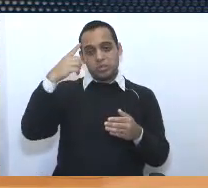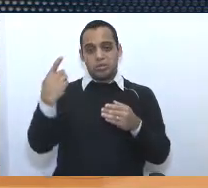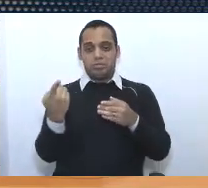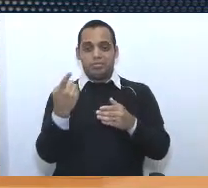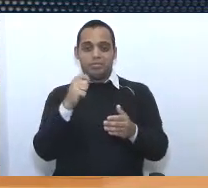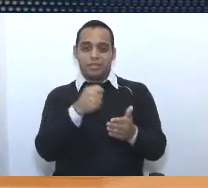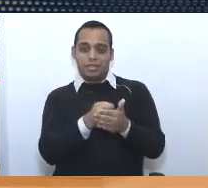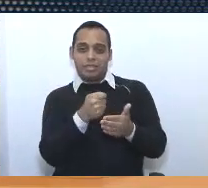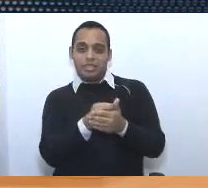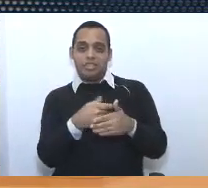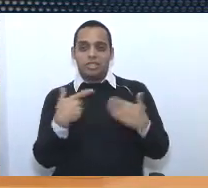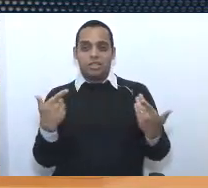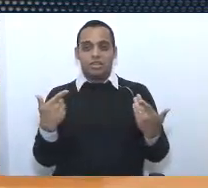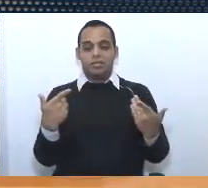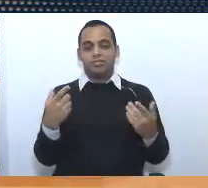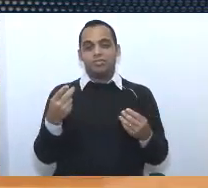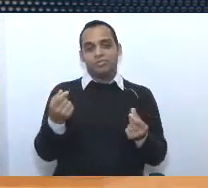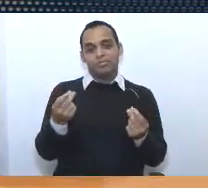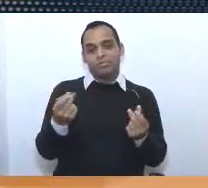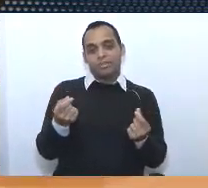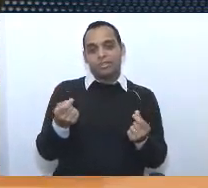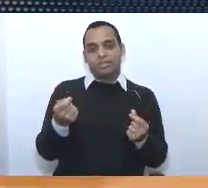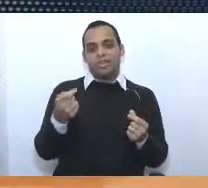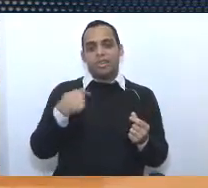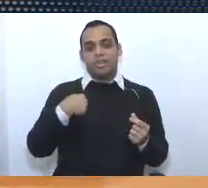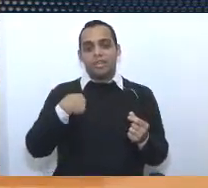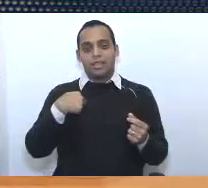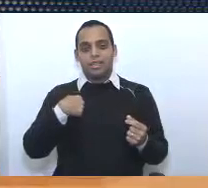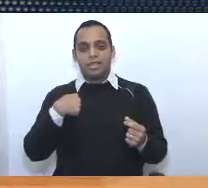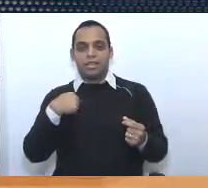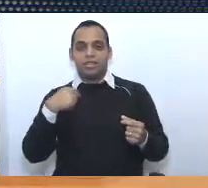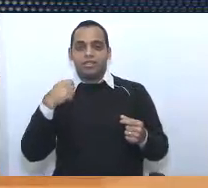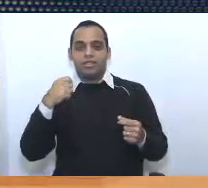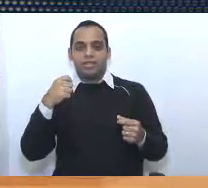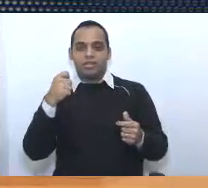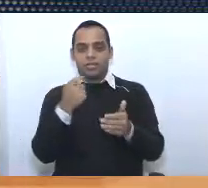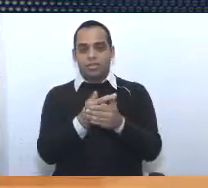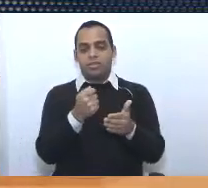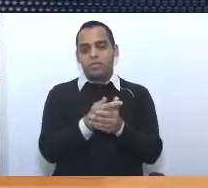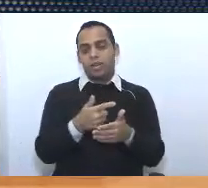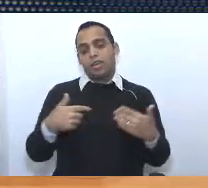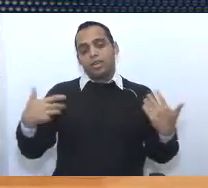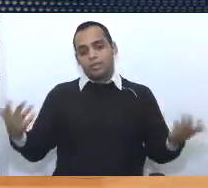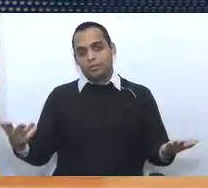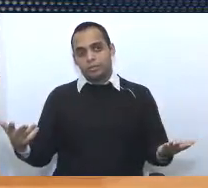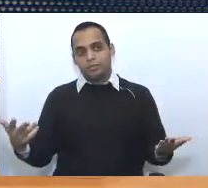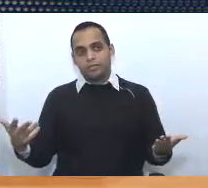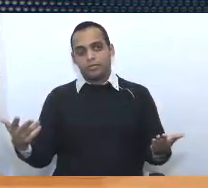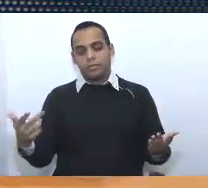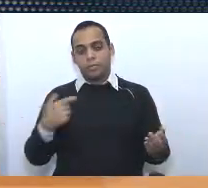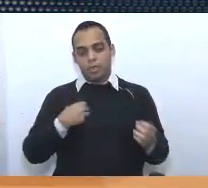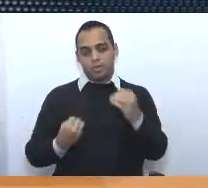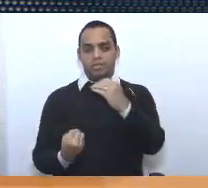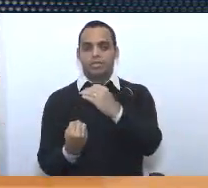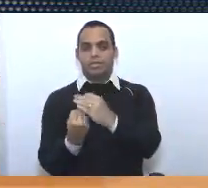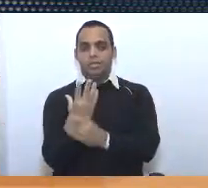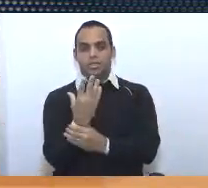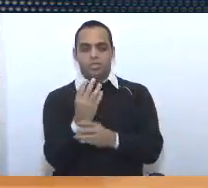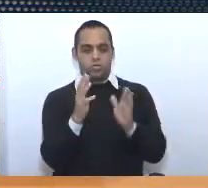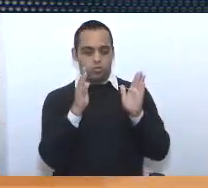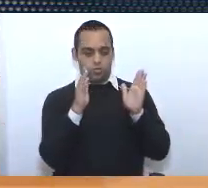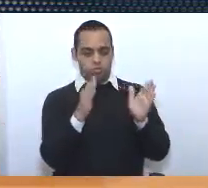que devem uma quantia maior do que a usual, do que o débito normal, mas nós criamos esta